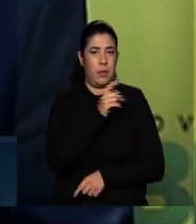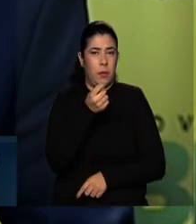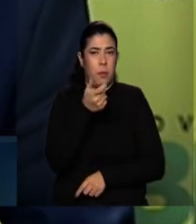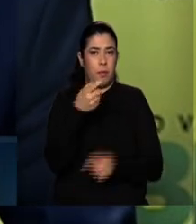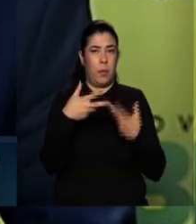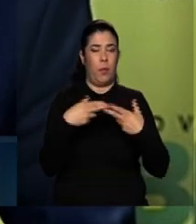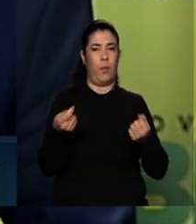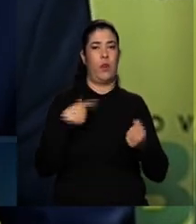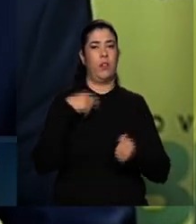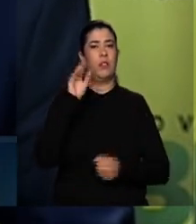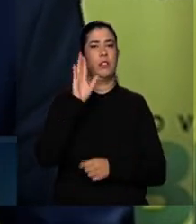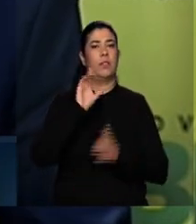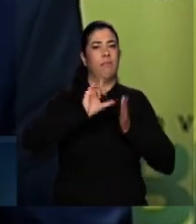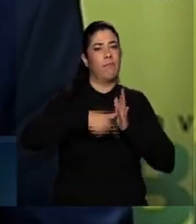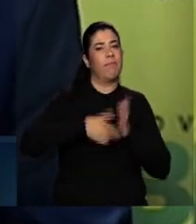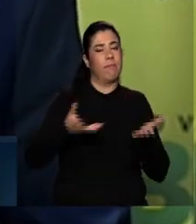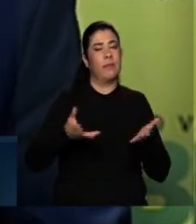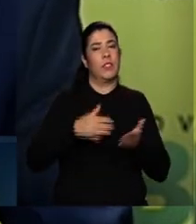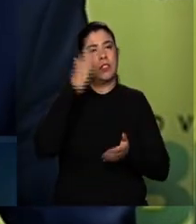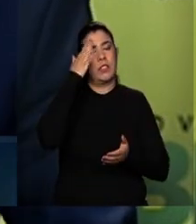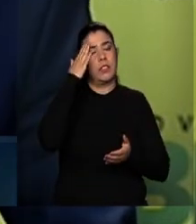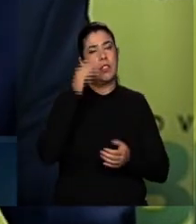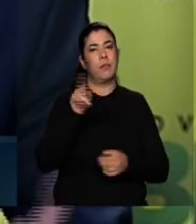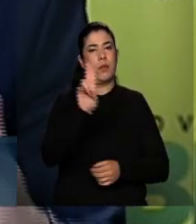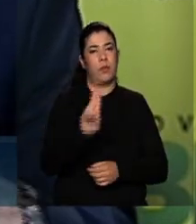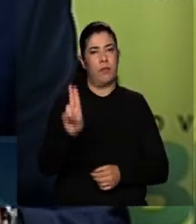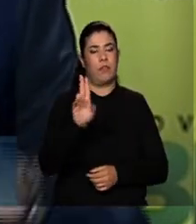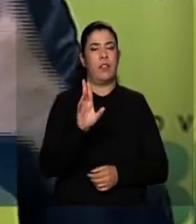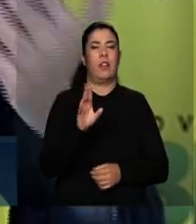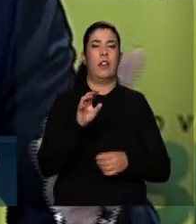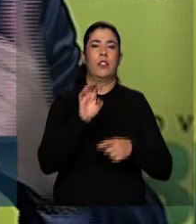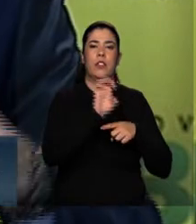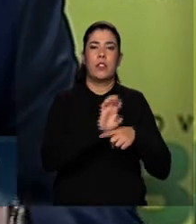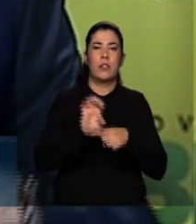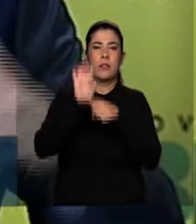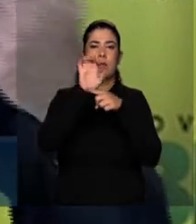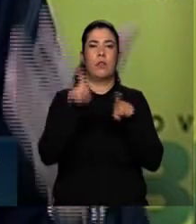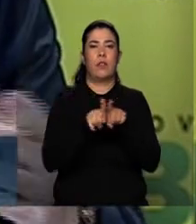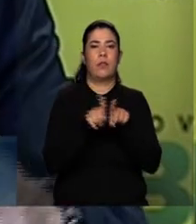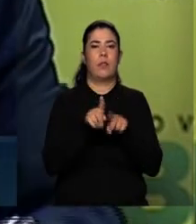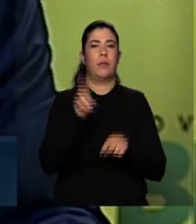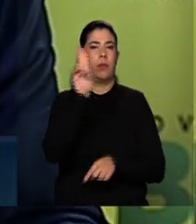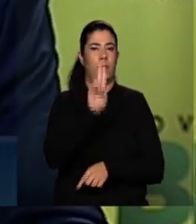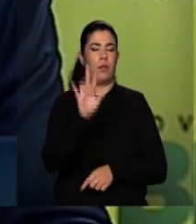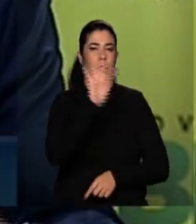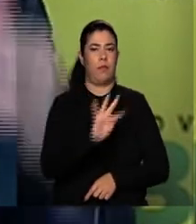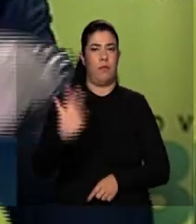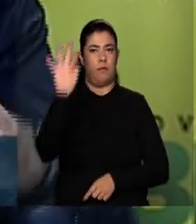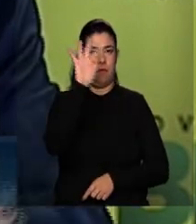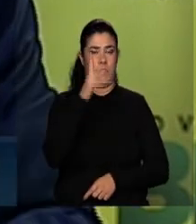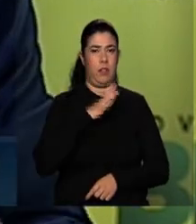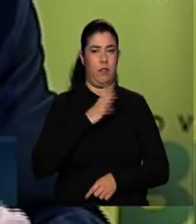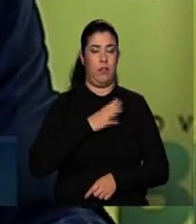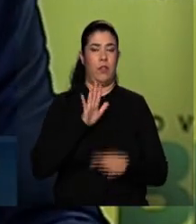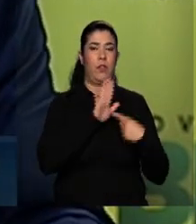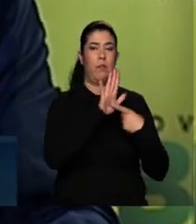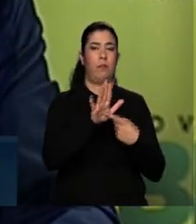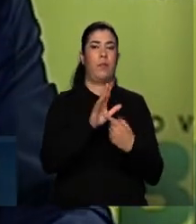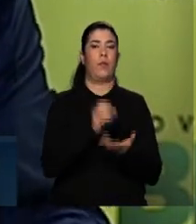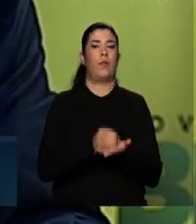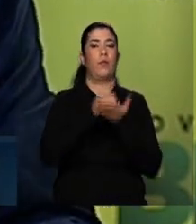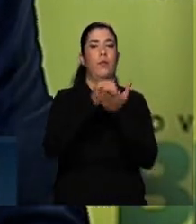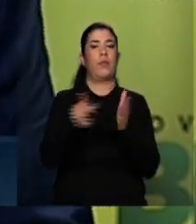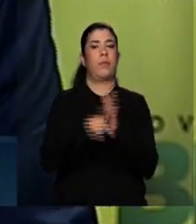mais tardiamente, as federais saíram na frente, mas as estaduais também começam agora a fazer expansão de oferta, às vezes